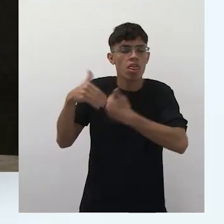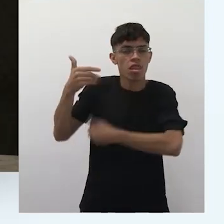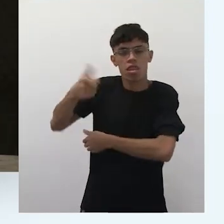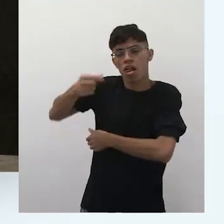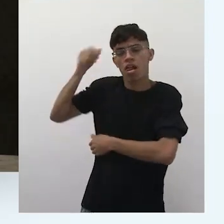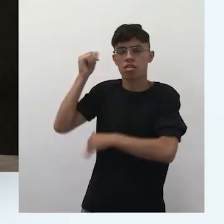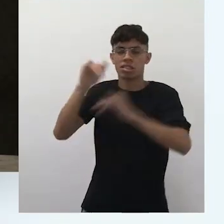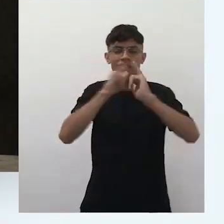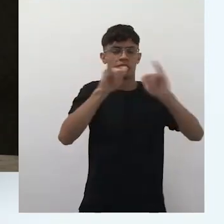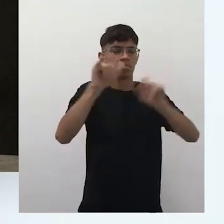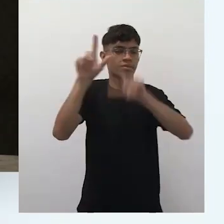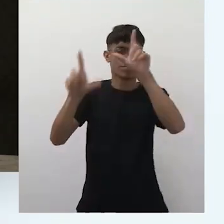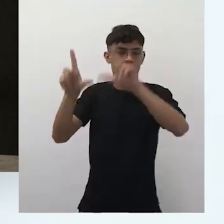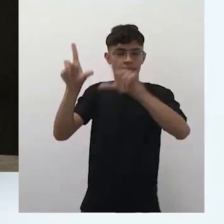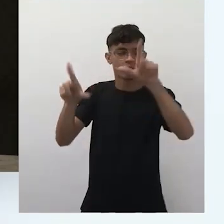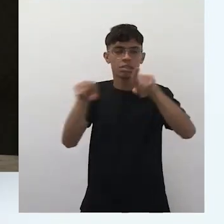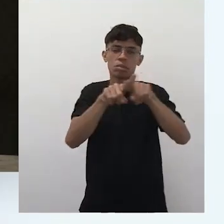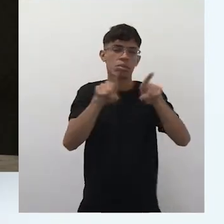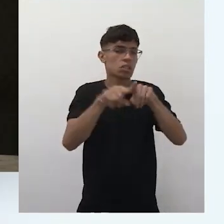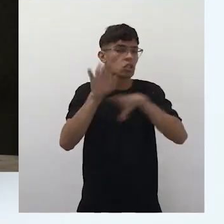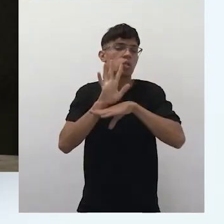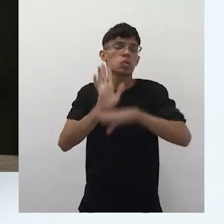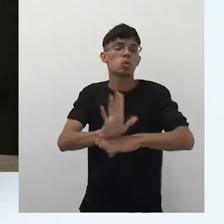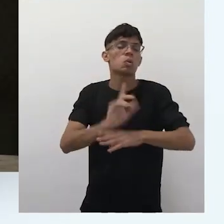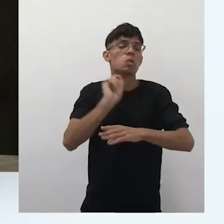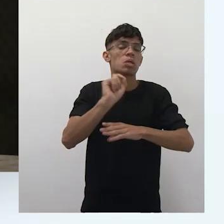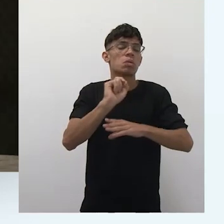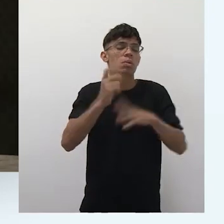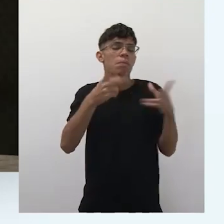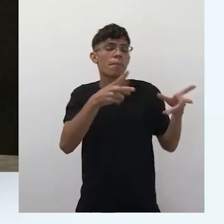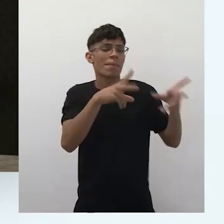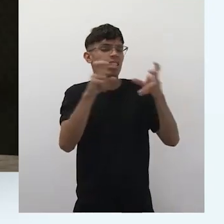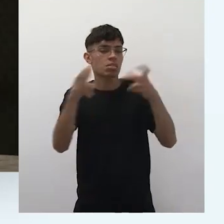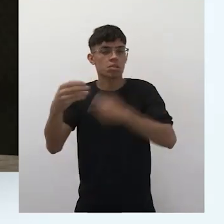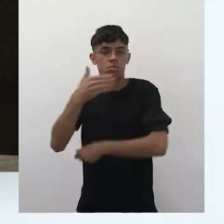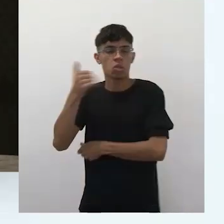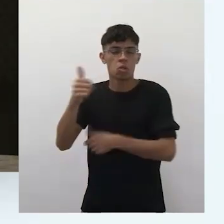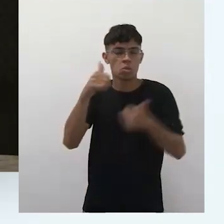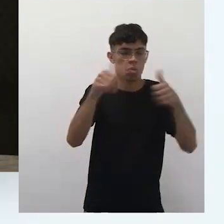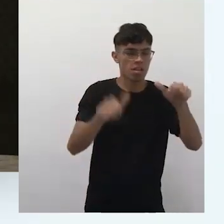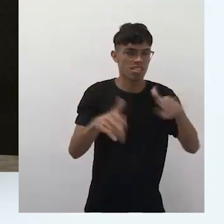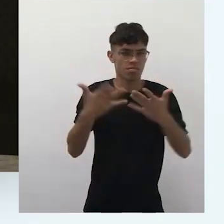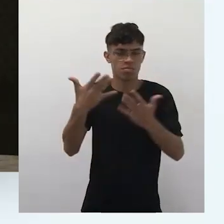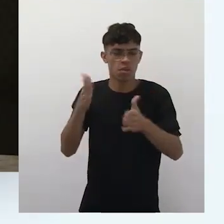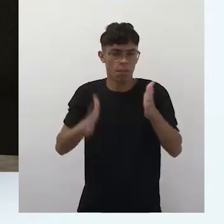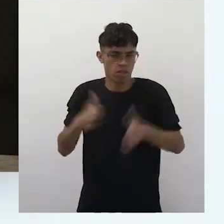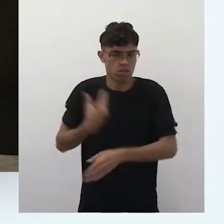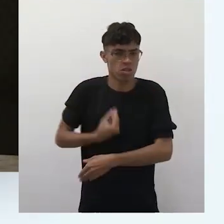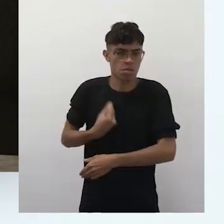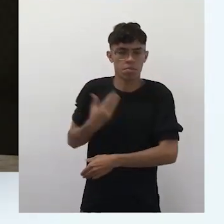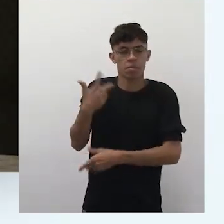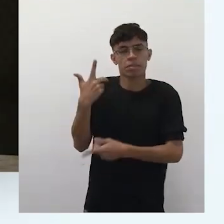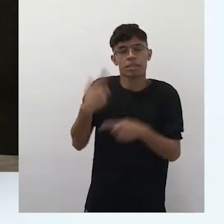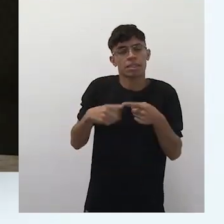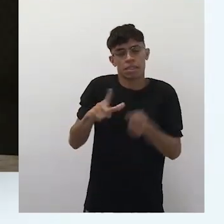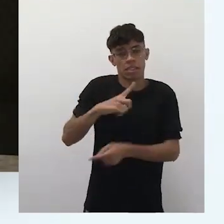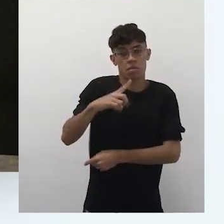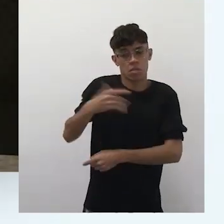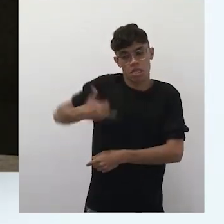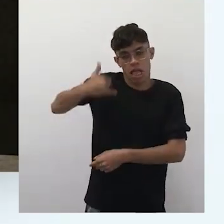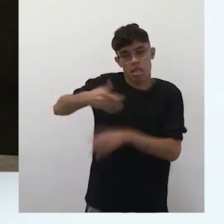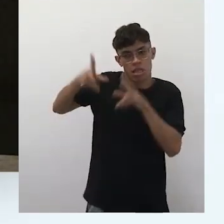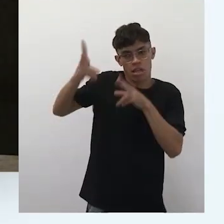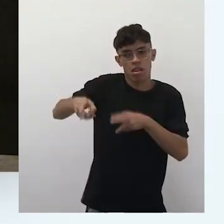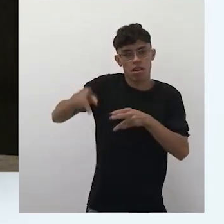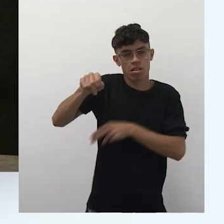atrás, televisivos, também contribuíram para reforçar esse olhar. Não é que nem da nossa época, eu sei que é da nossa época porque nós temos a mesma idade, né?